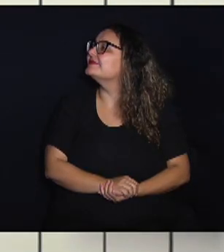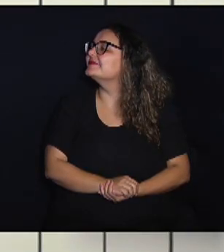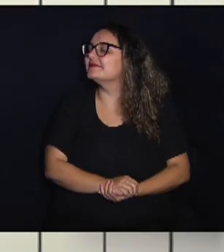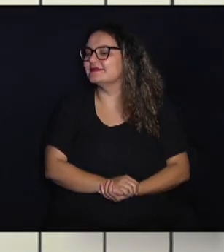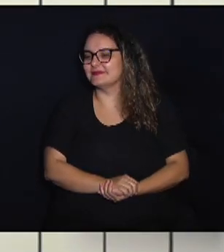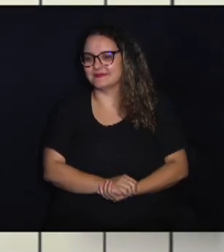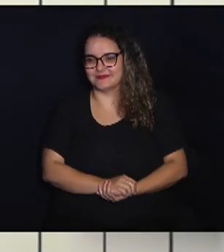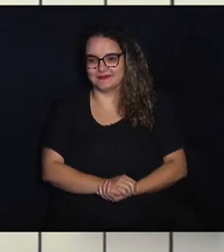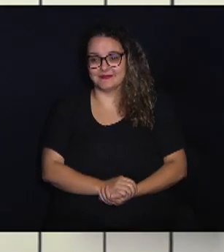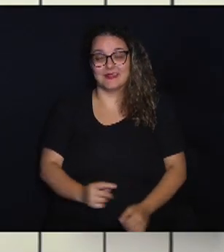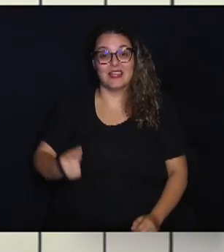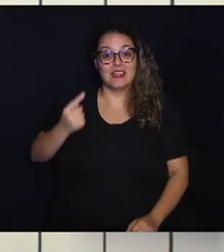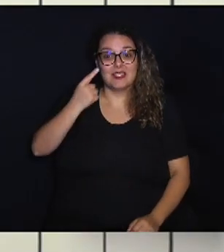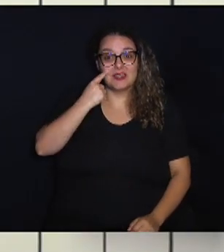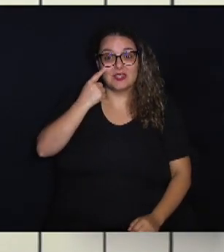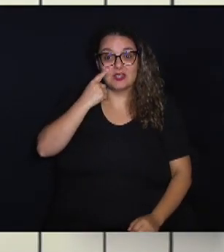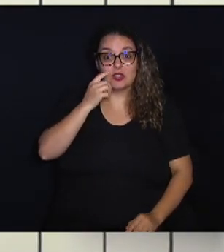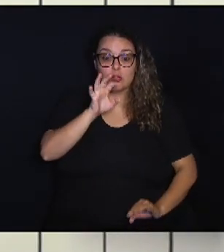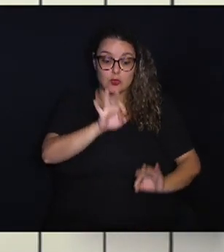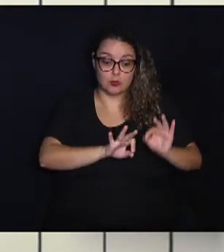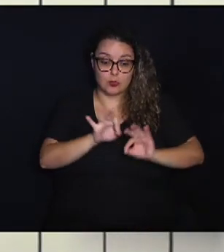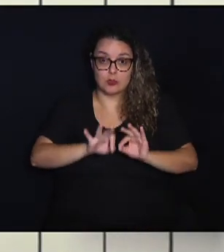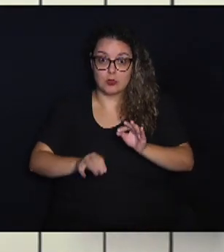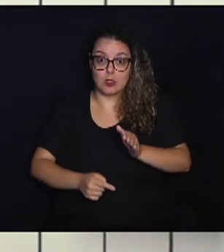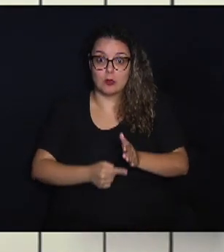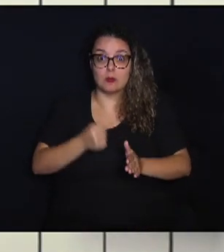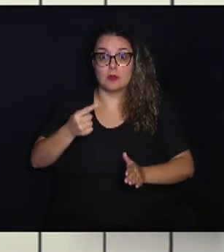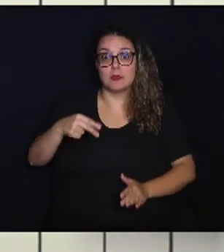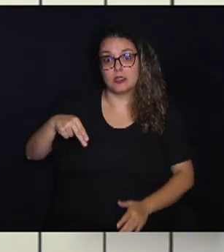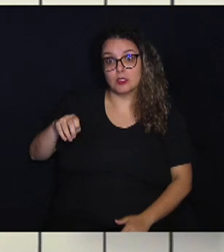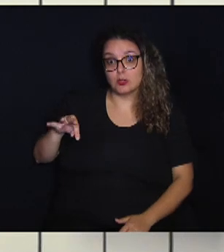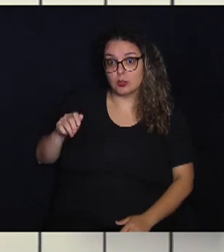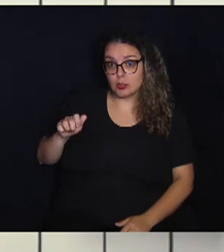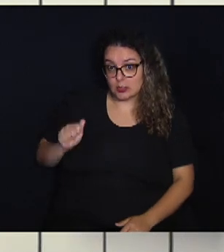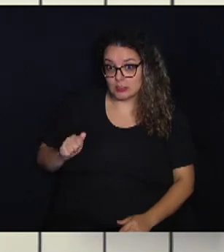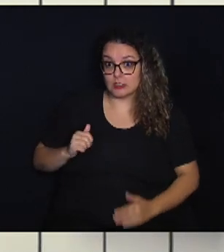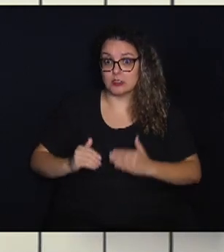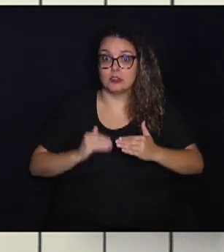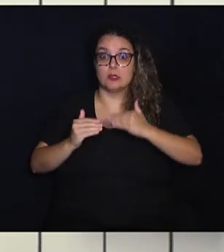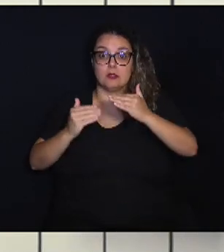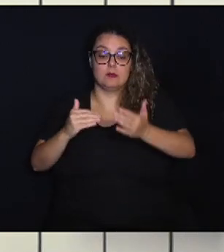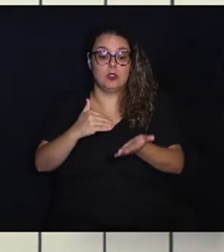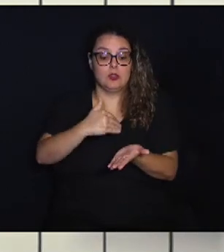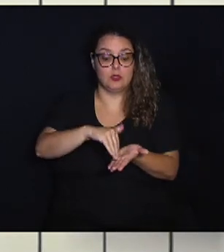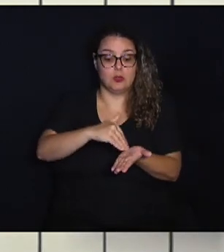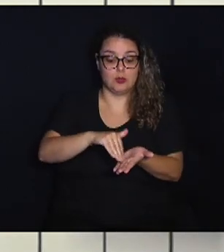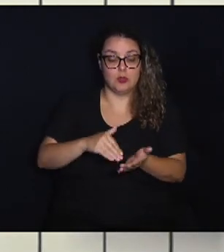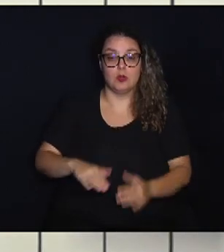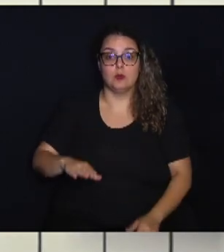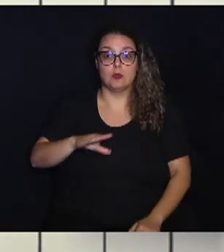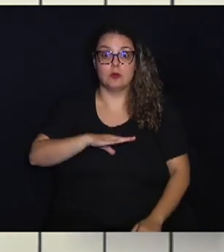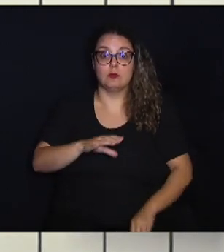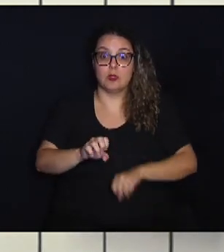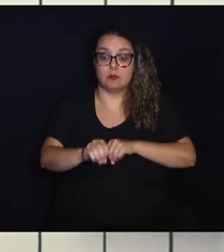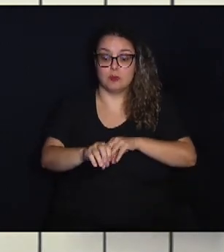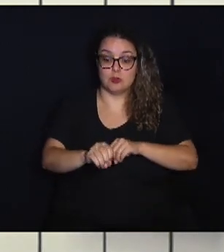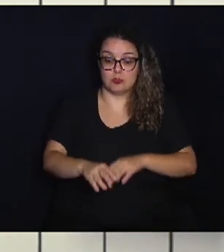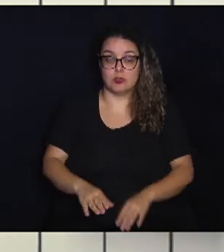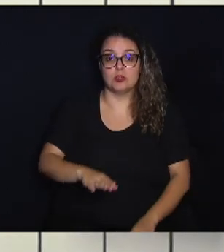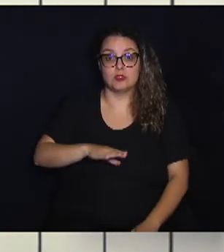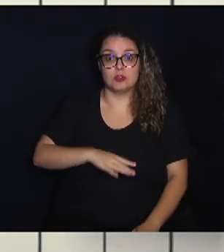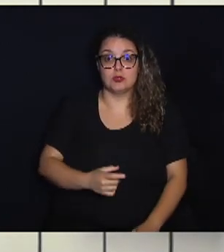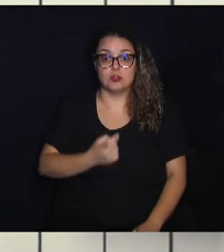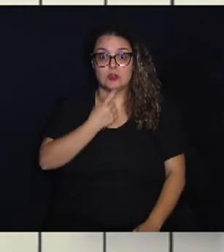E olha só, o projeto Primeira Nota, que é desenvolvido pela Secretaria Municipal de Educação de Campinas